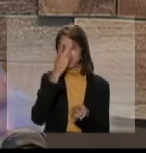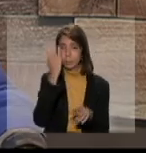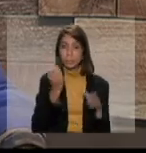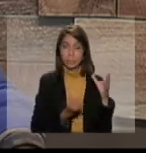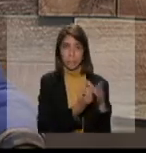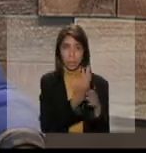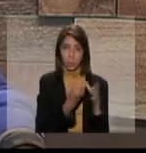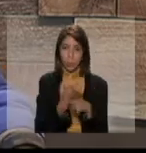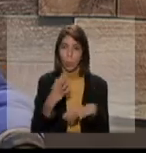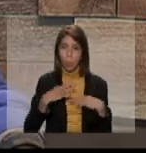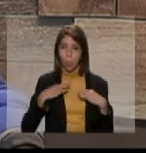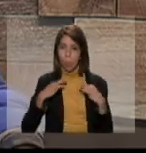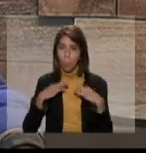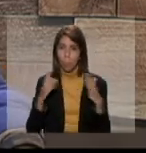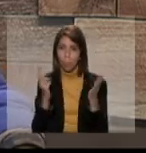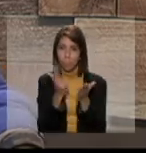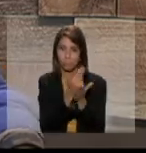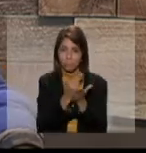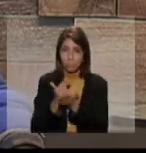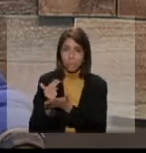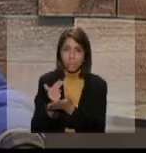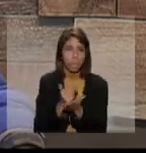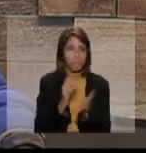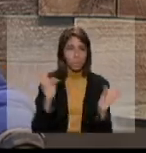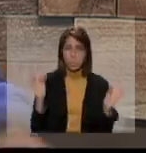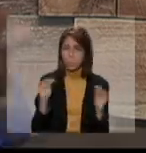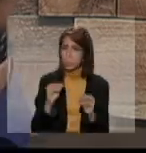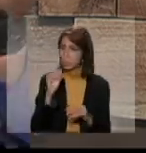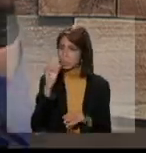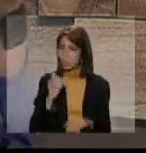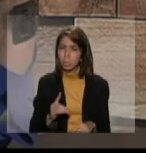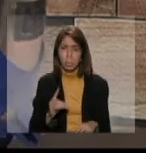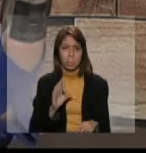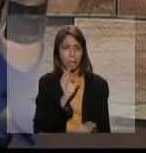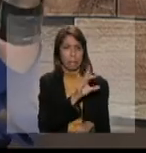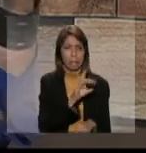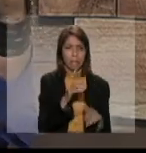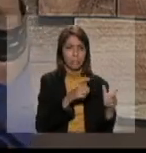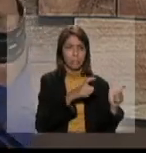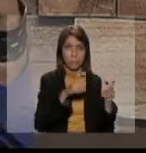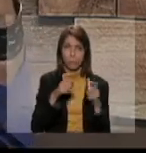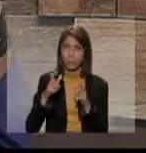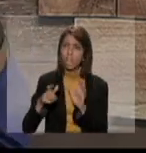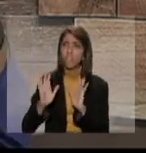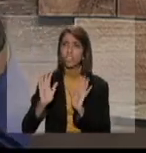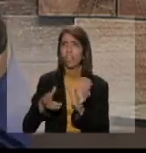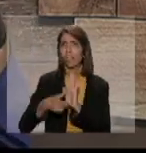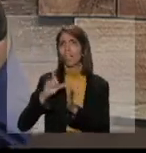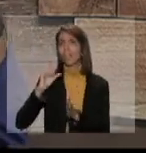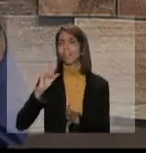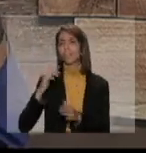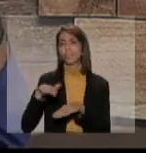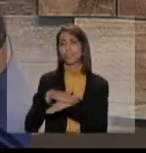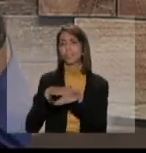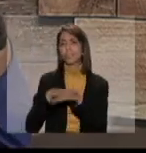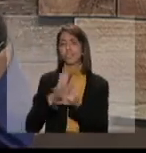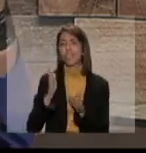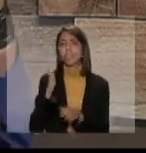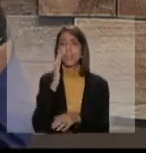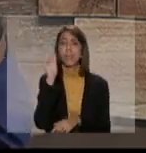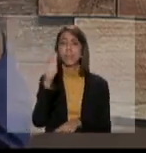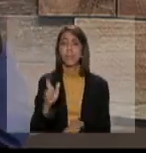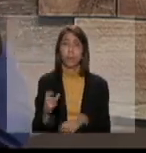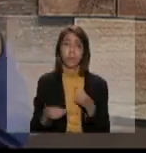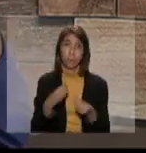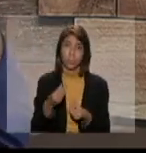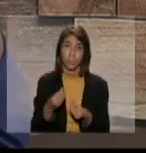os criadores que o pessoal do figurino pessoal do de tudo né todos os diretores de cada lugar já conversaram muito e já